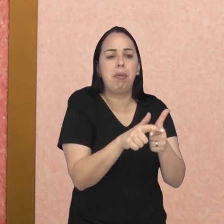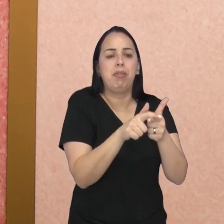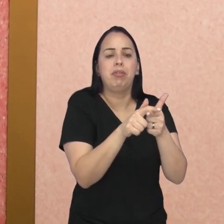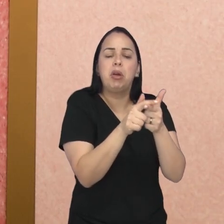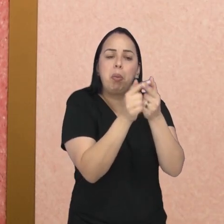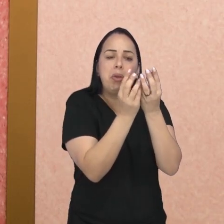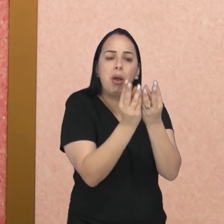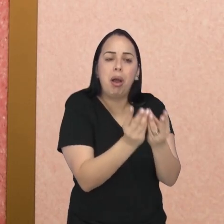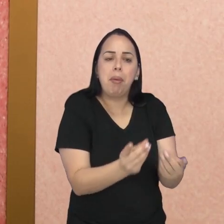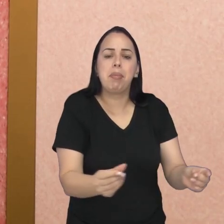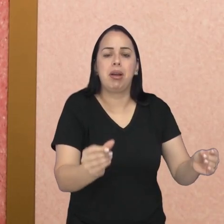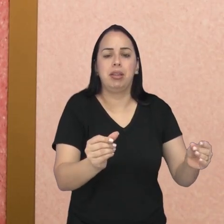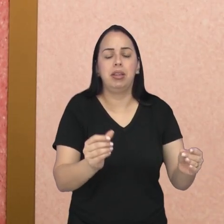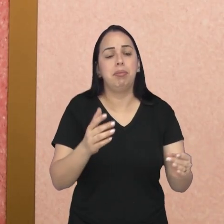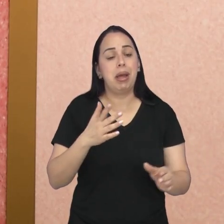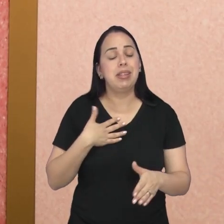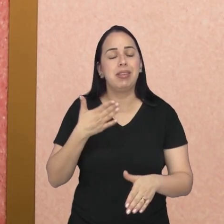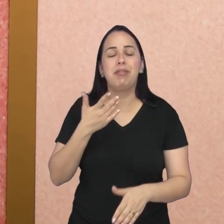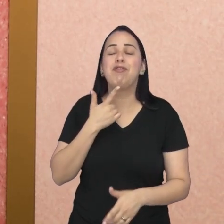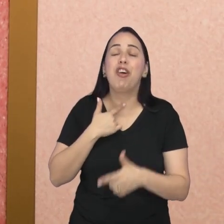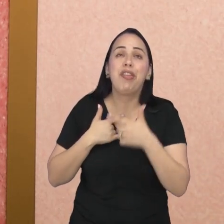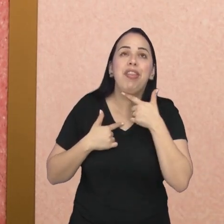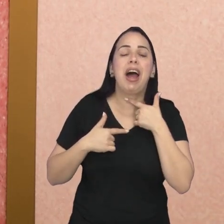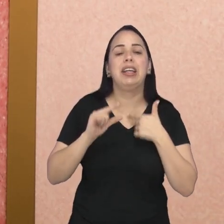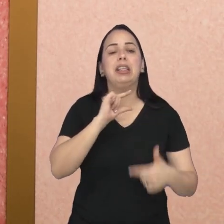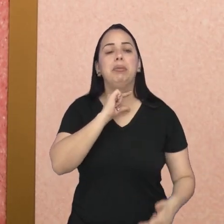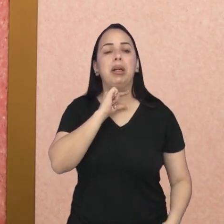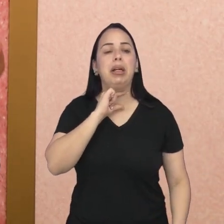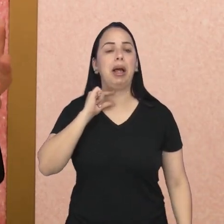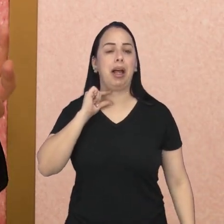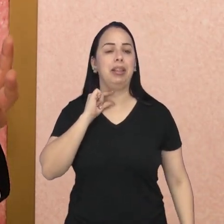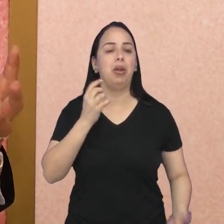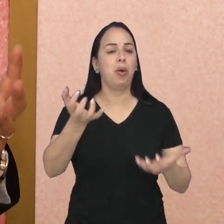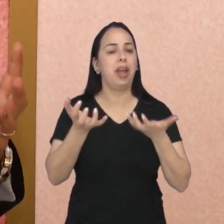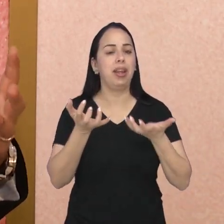padre. Então, quando eu percebi que a minha família já